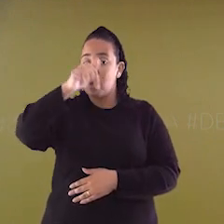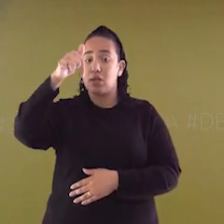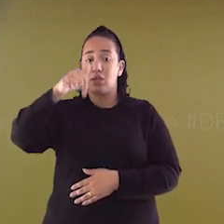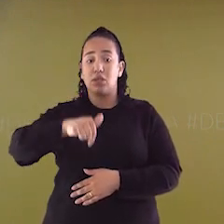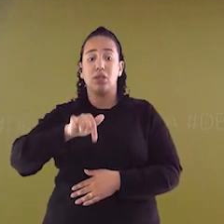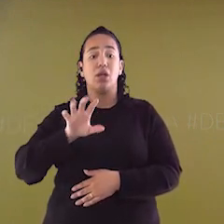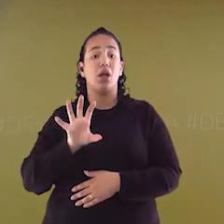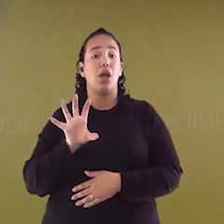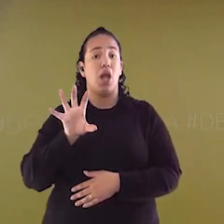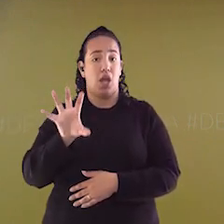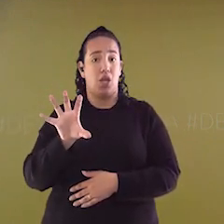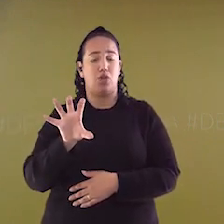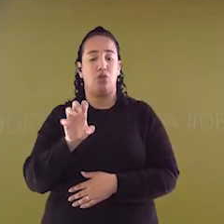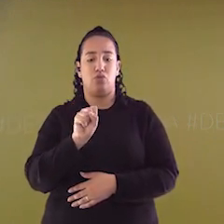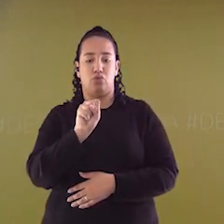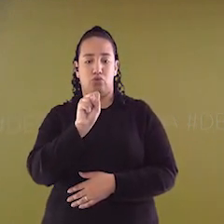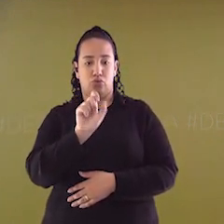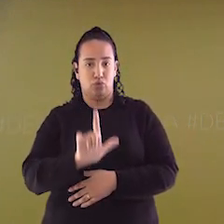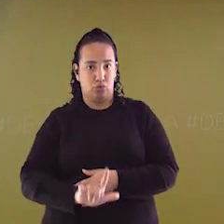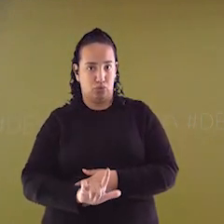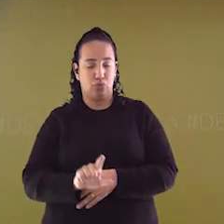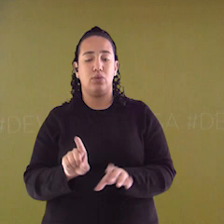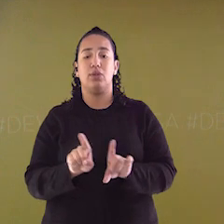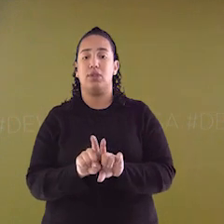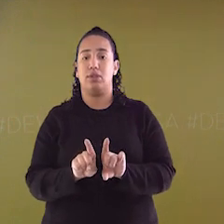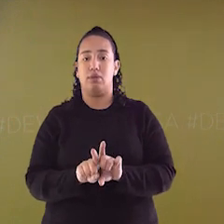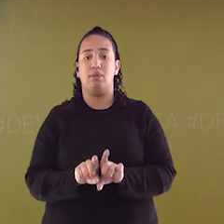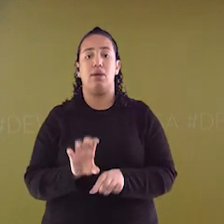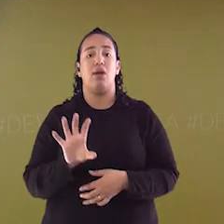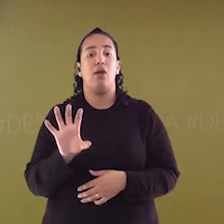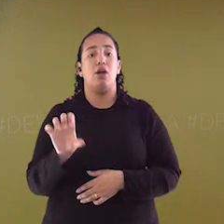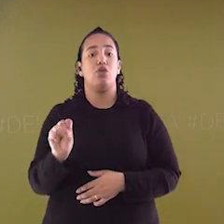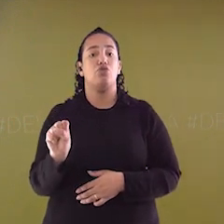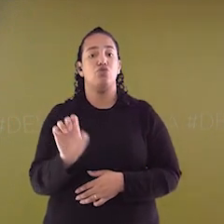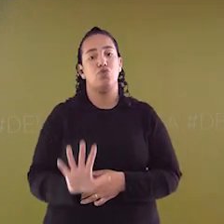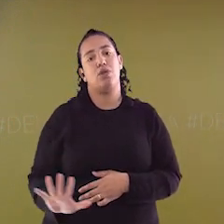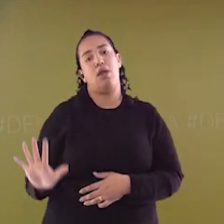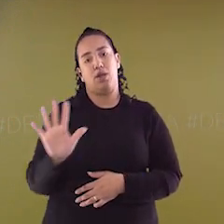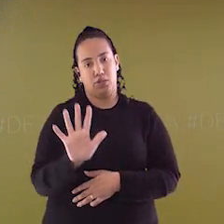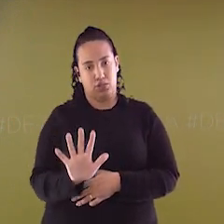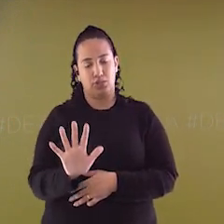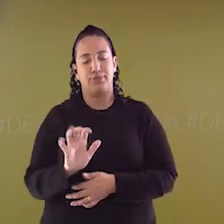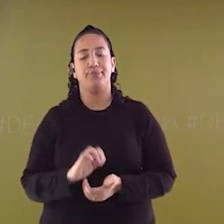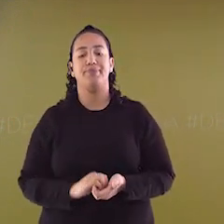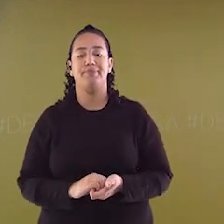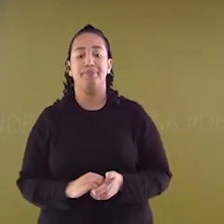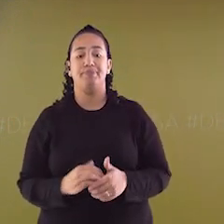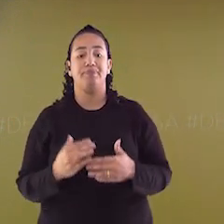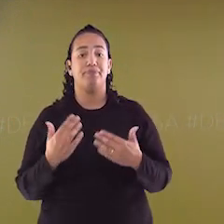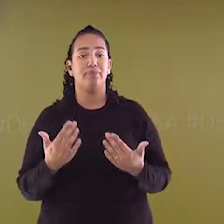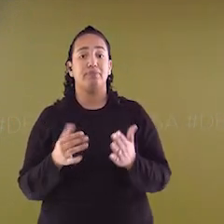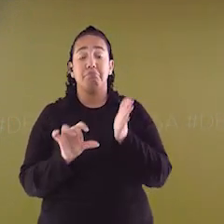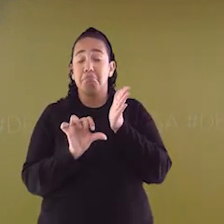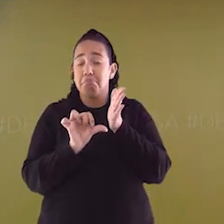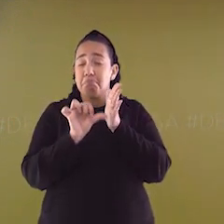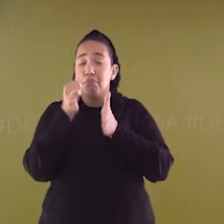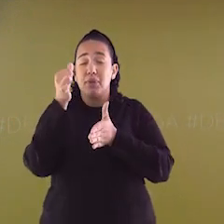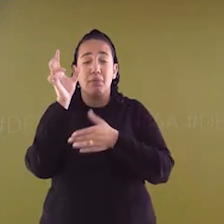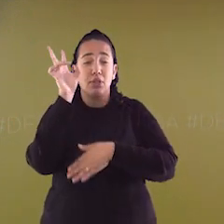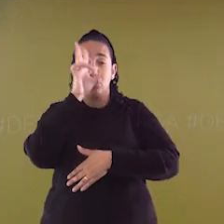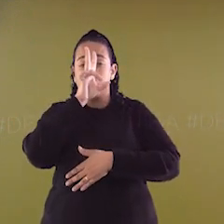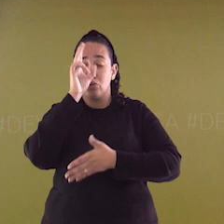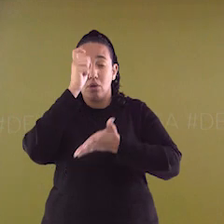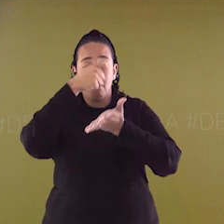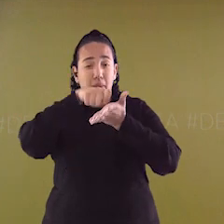território brasileiro foi na região sul e na região sudeste, tá? Então, os primeiros